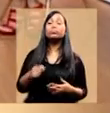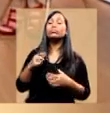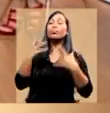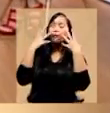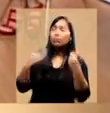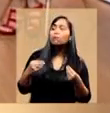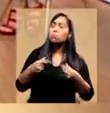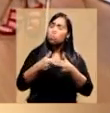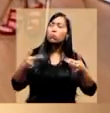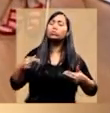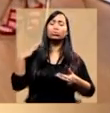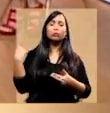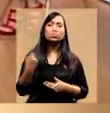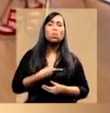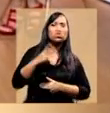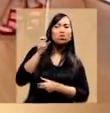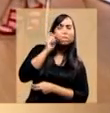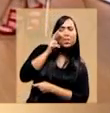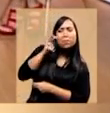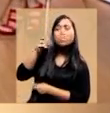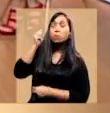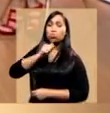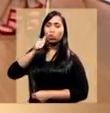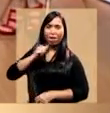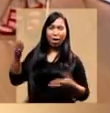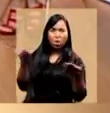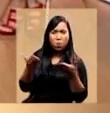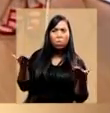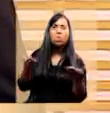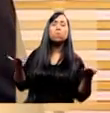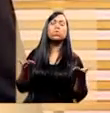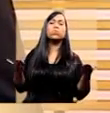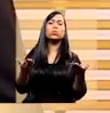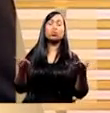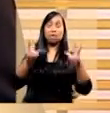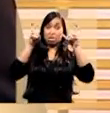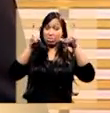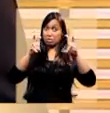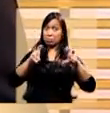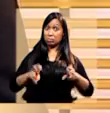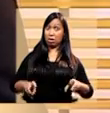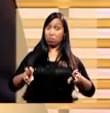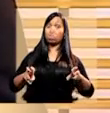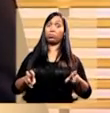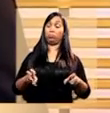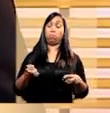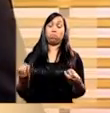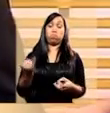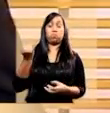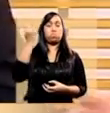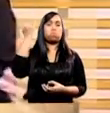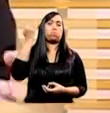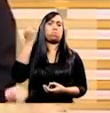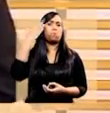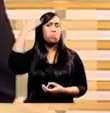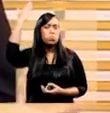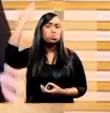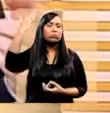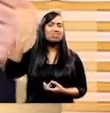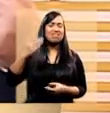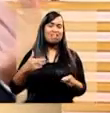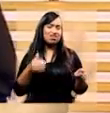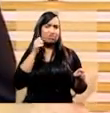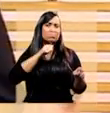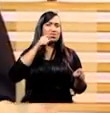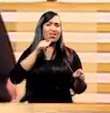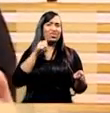uma coisa que a gente tem escutado muito das mulheres, agora que esse assunto está muito vivo, é que às vezes elas nem se